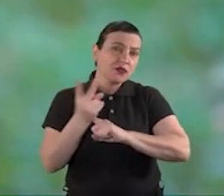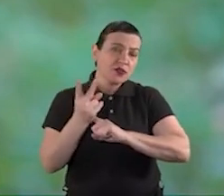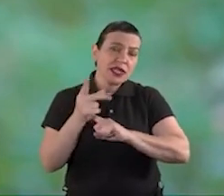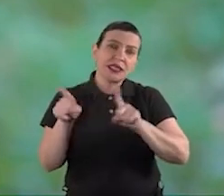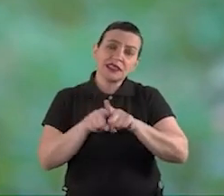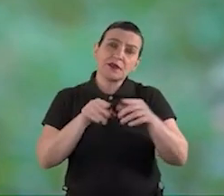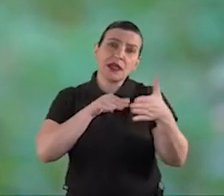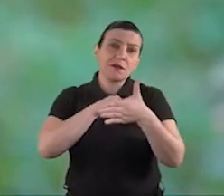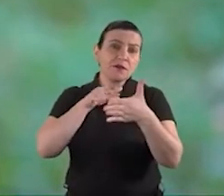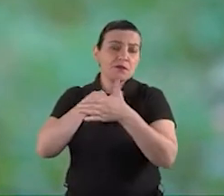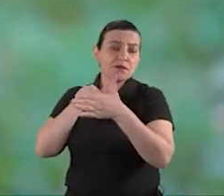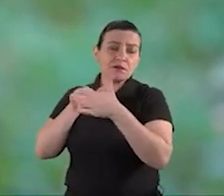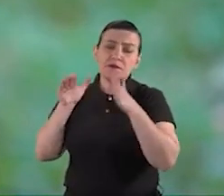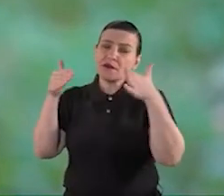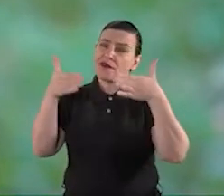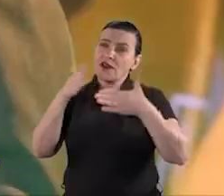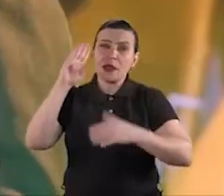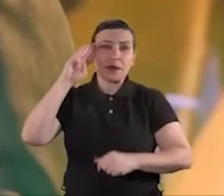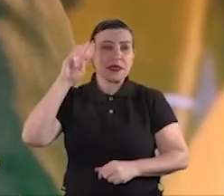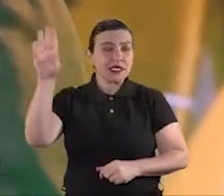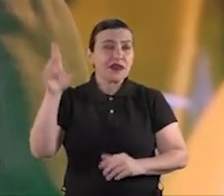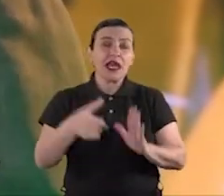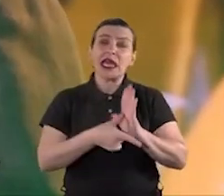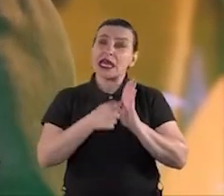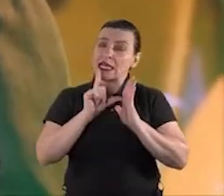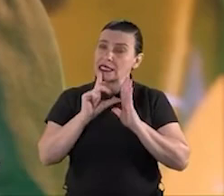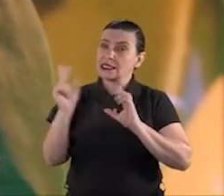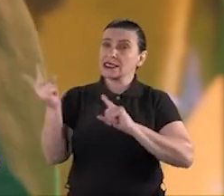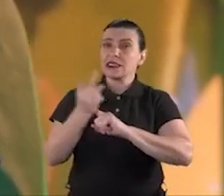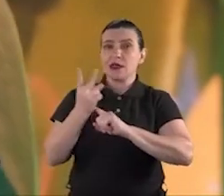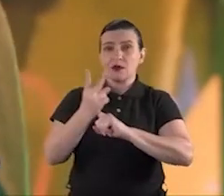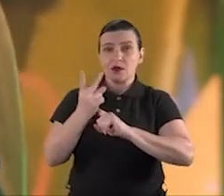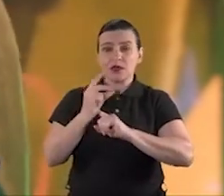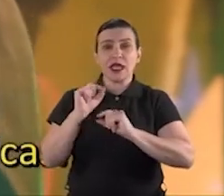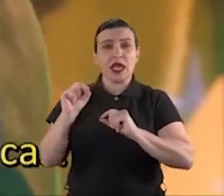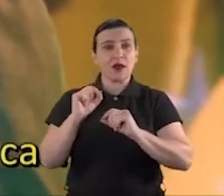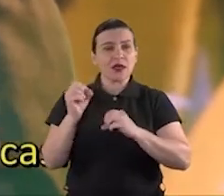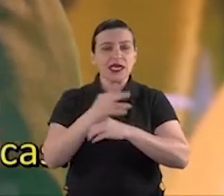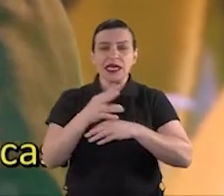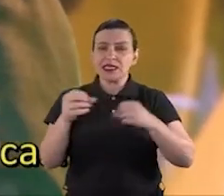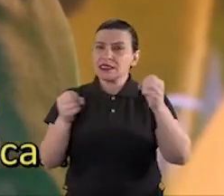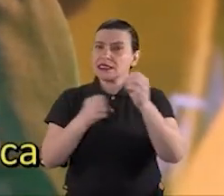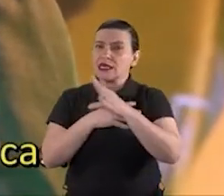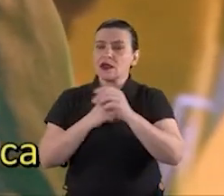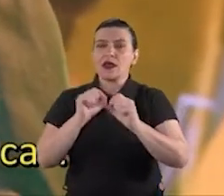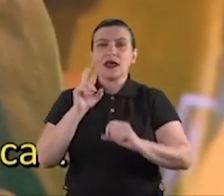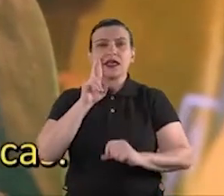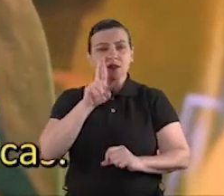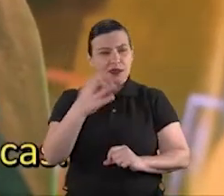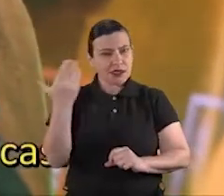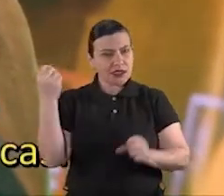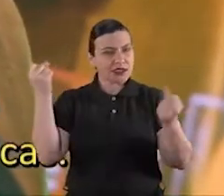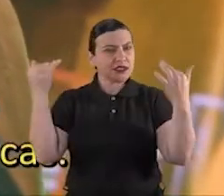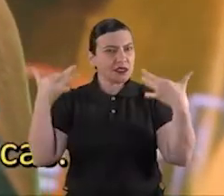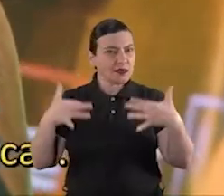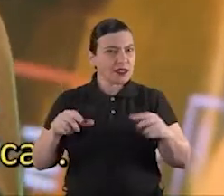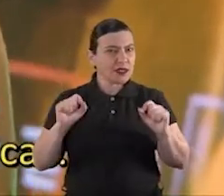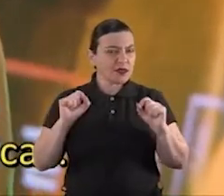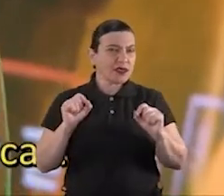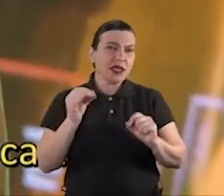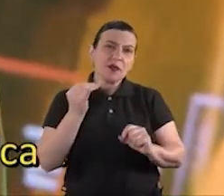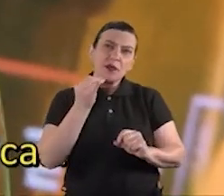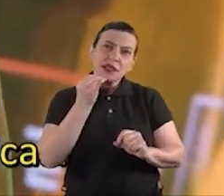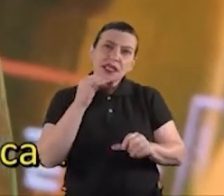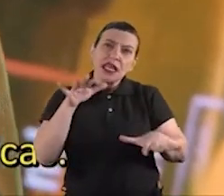ou de barreira enfoca principalmente a prevenção a imunidade celular é Nossa resposta como mencionei anteriormente para